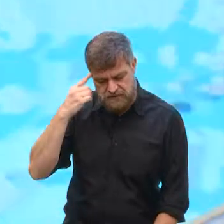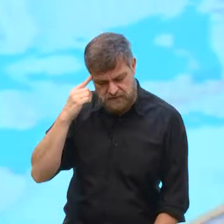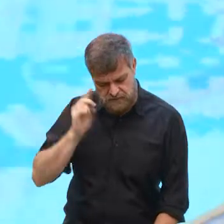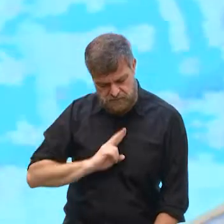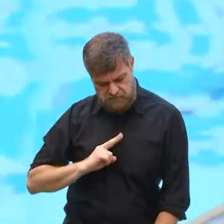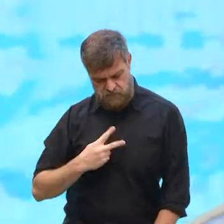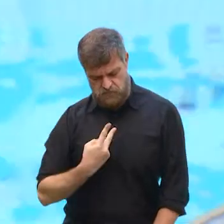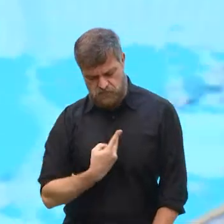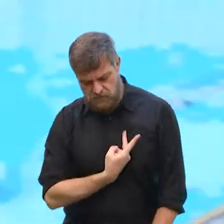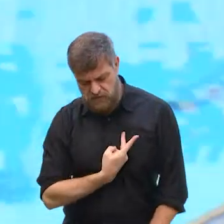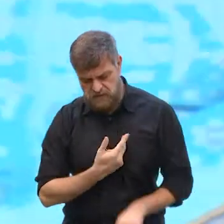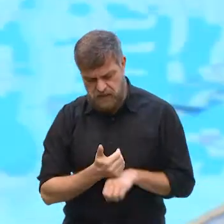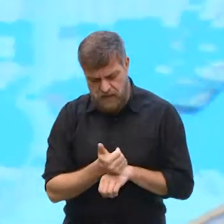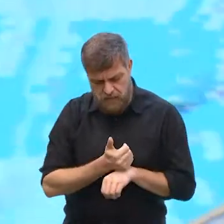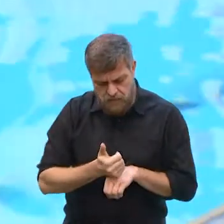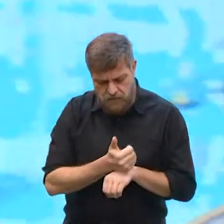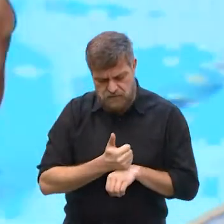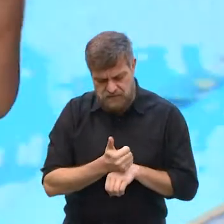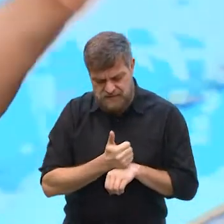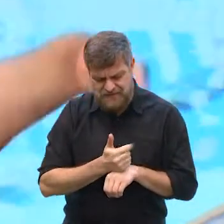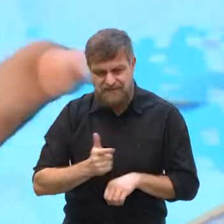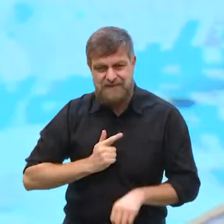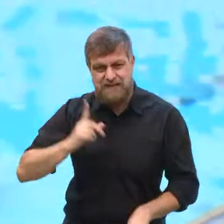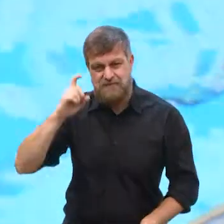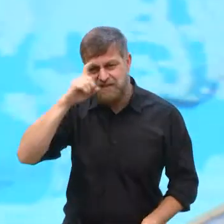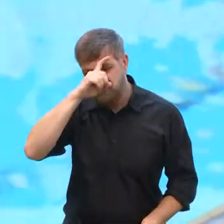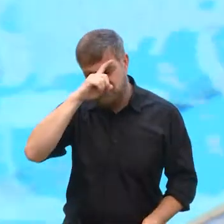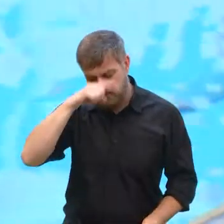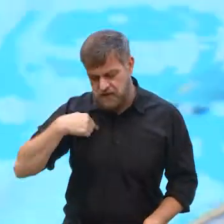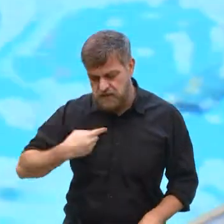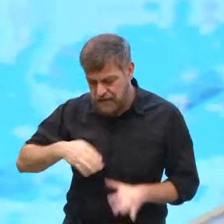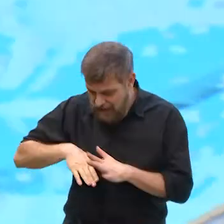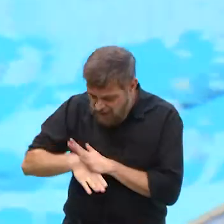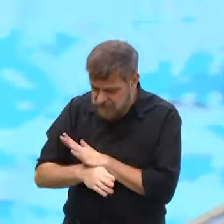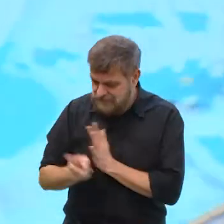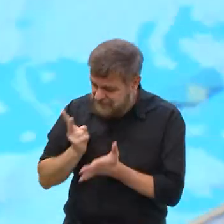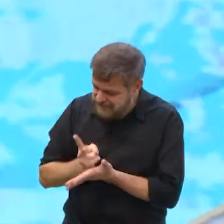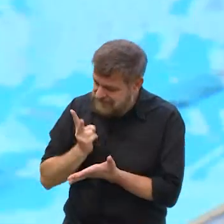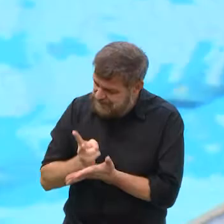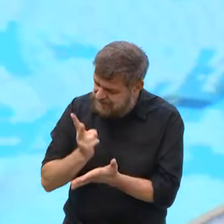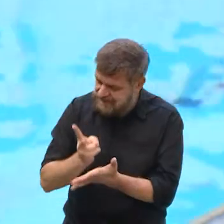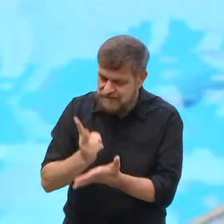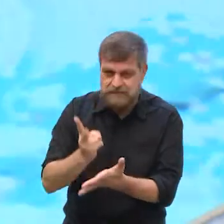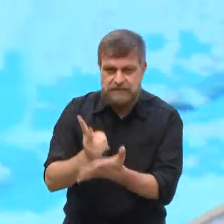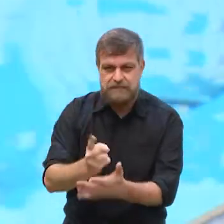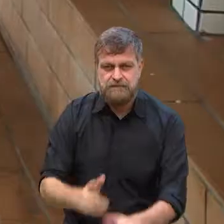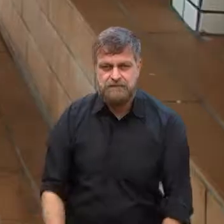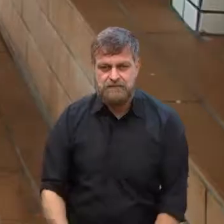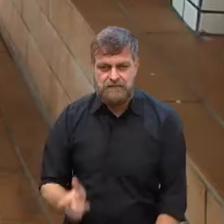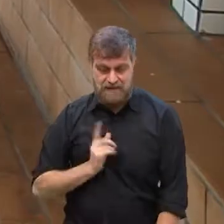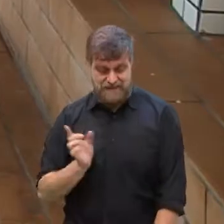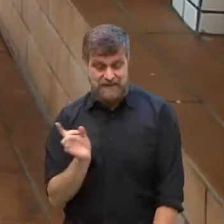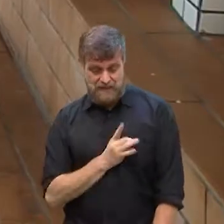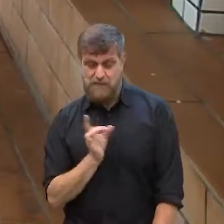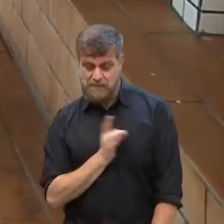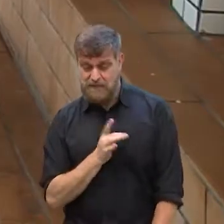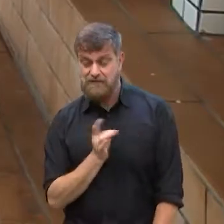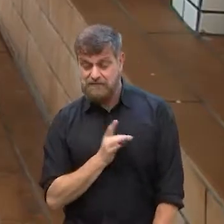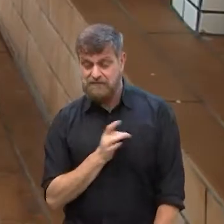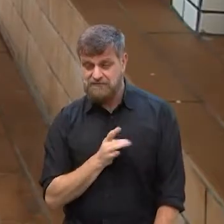mudanças, a gente tem uma dificuldade em mudar, a gente tem um medo. Exato, eu digo que esse